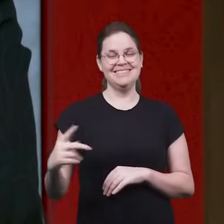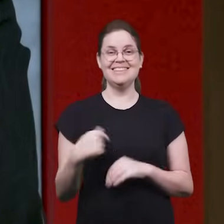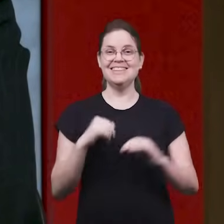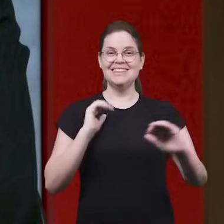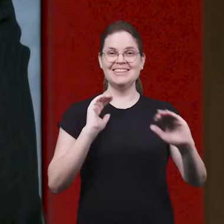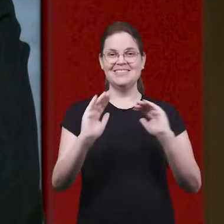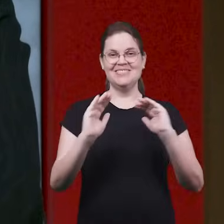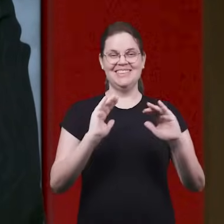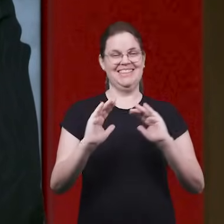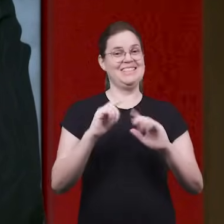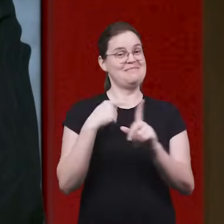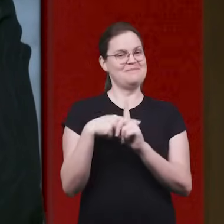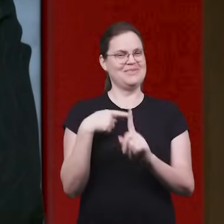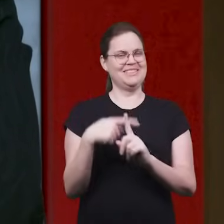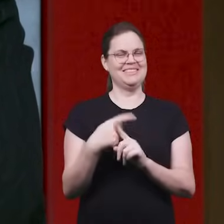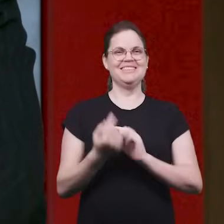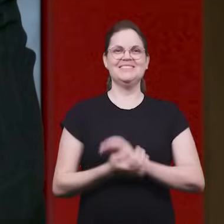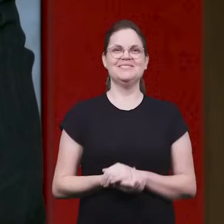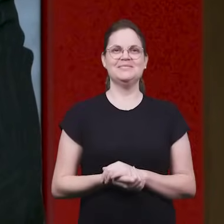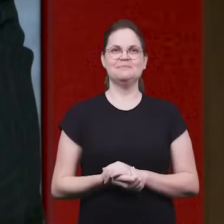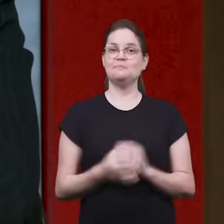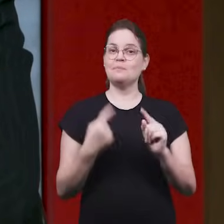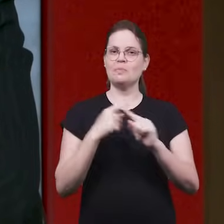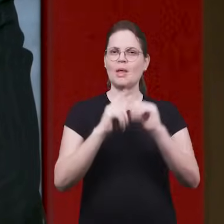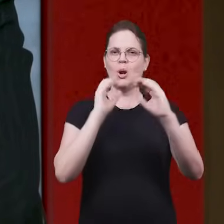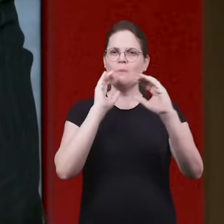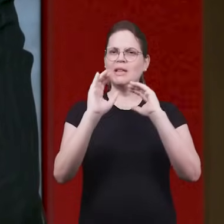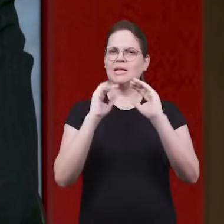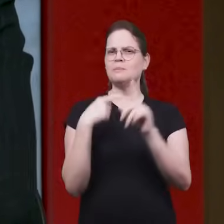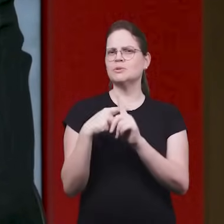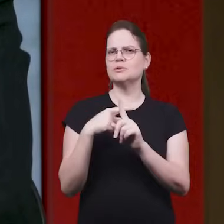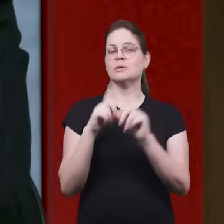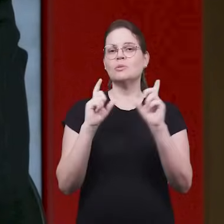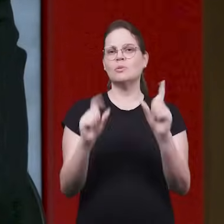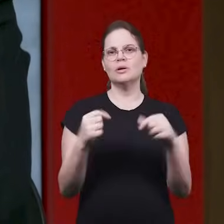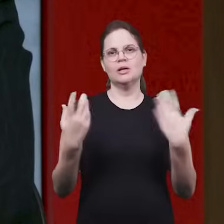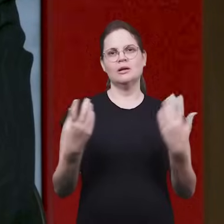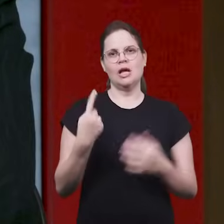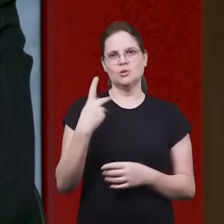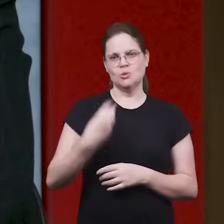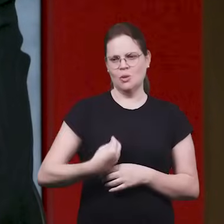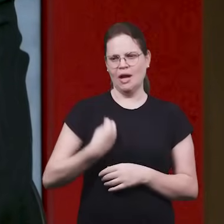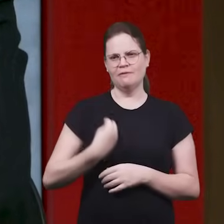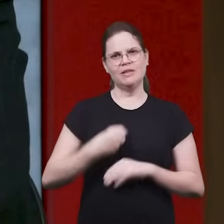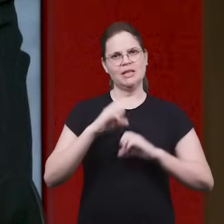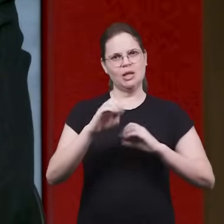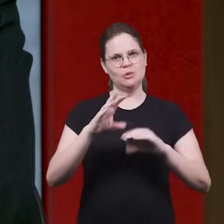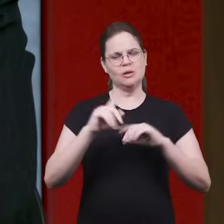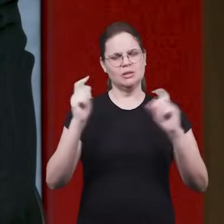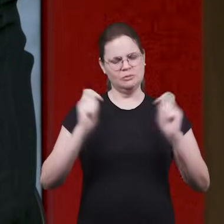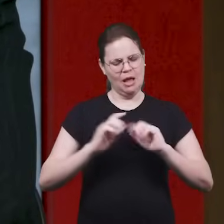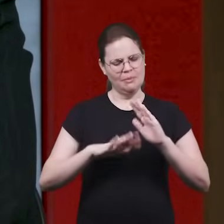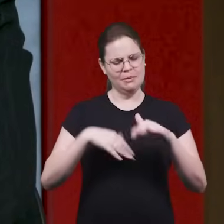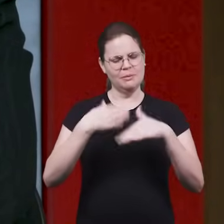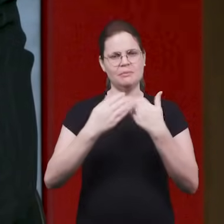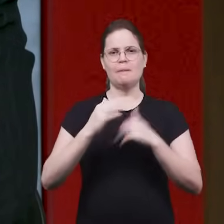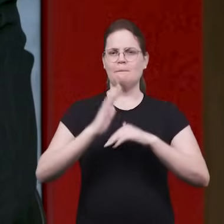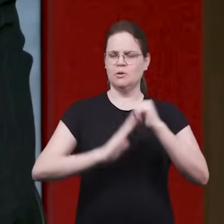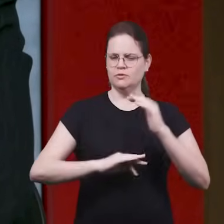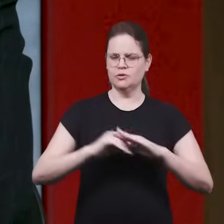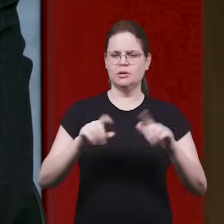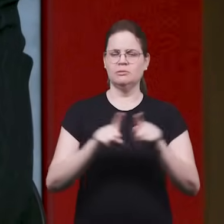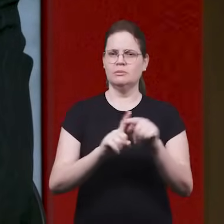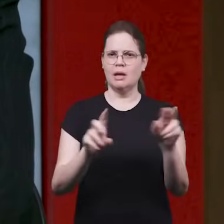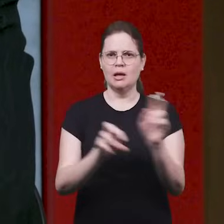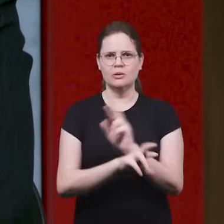A comunicação positiva. Pela comunicação positiva, você estrutura a sua vida educacional,